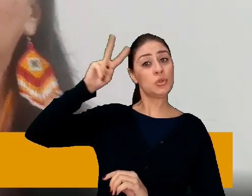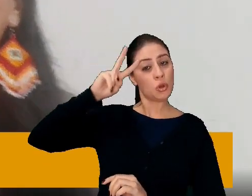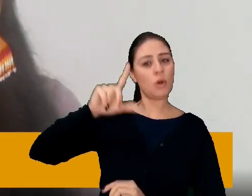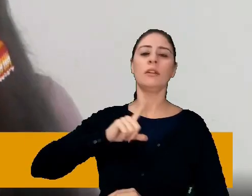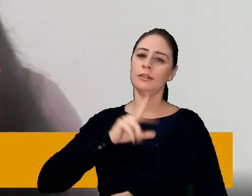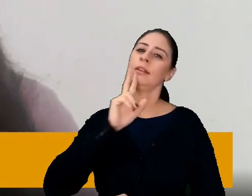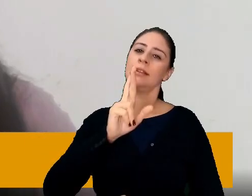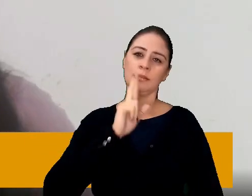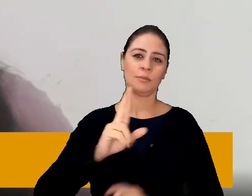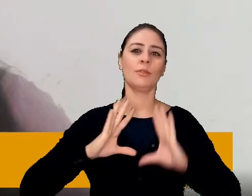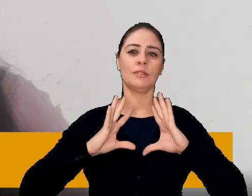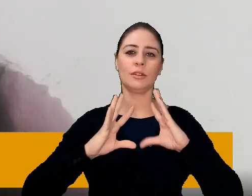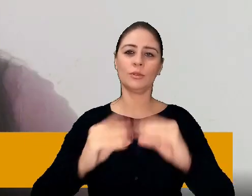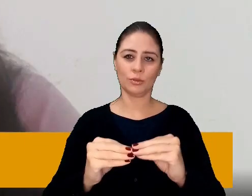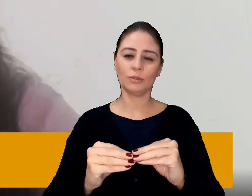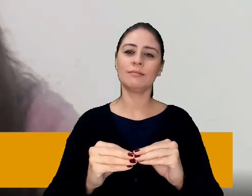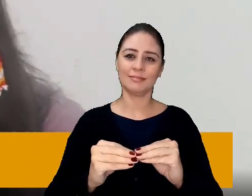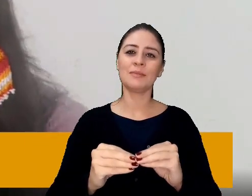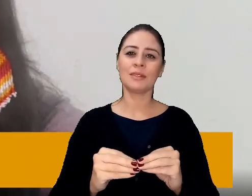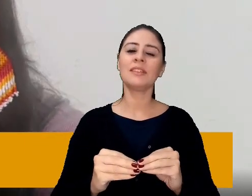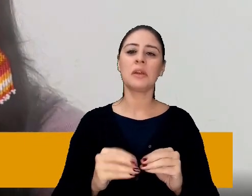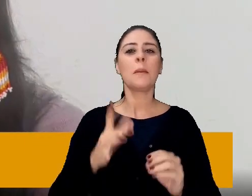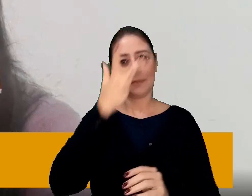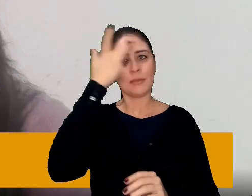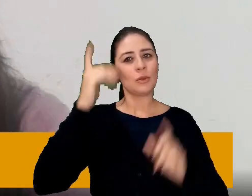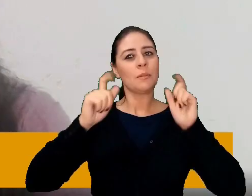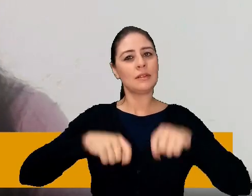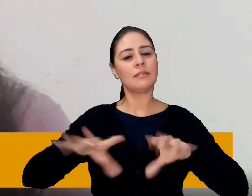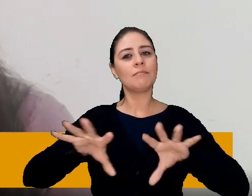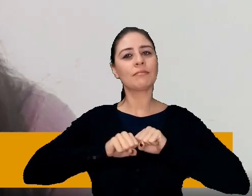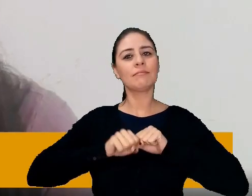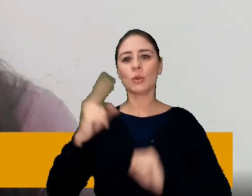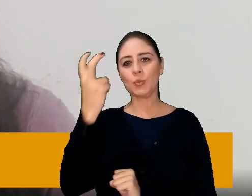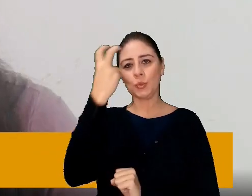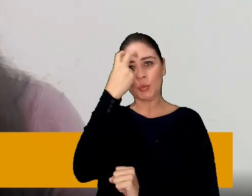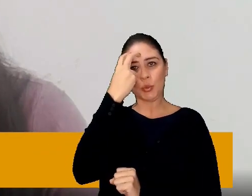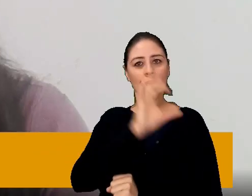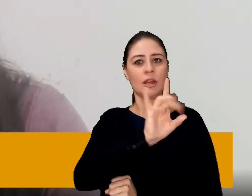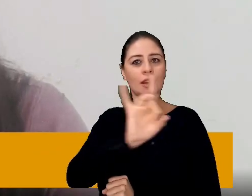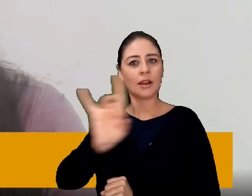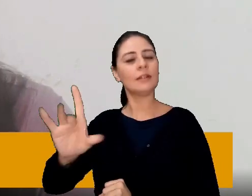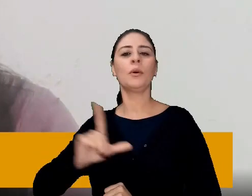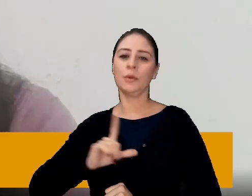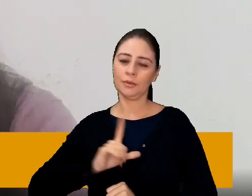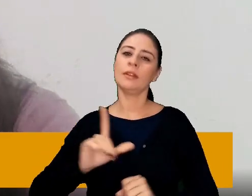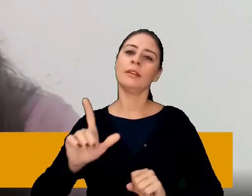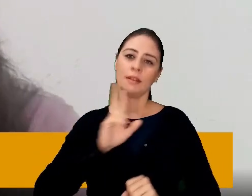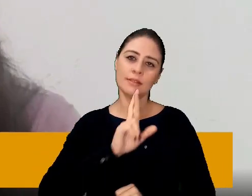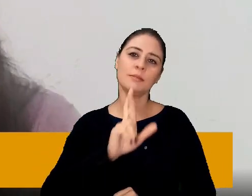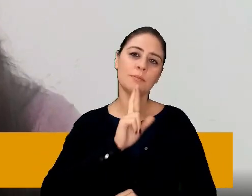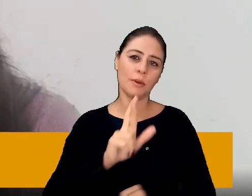tudo, né? Então, se as pessoas começarem a se apropriarem das suas culturas, a gente vai ter muita resposta,